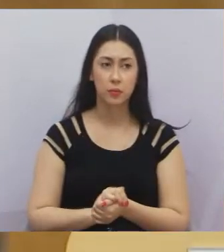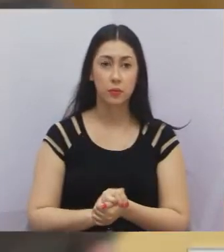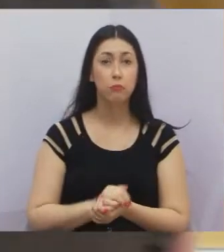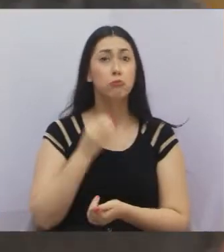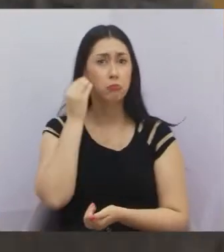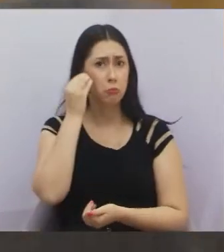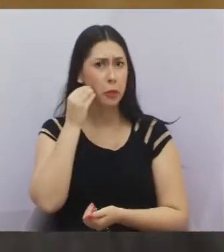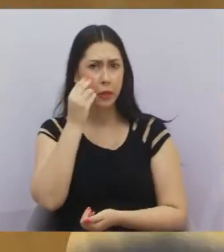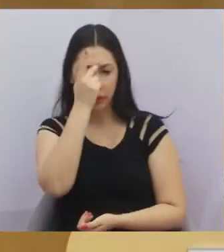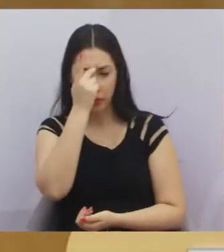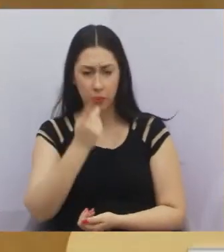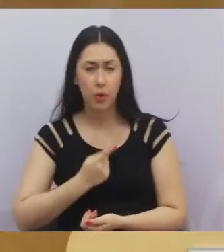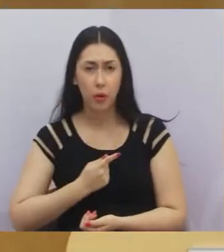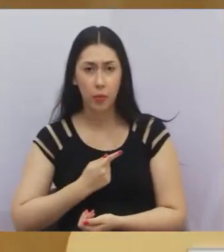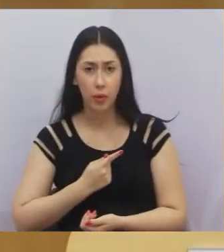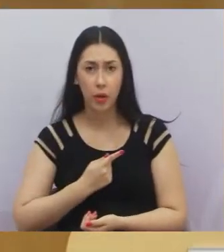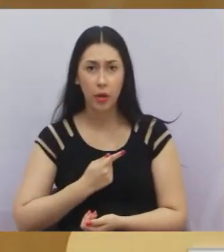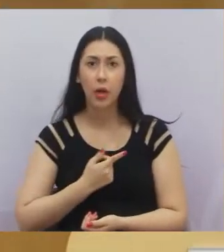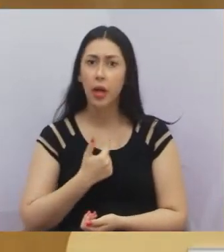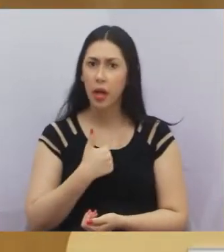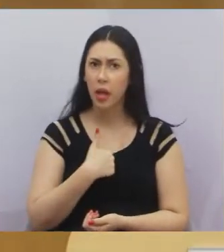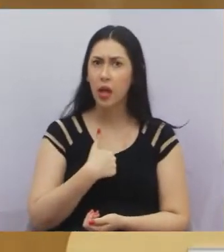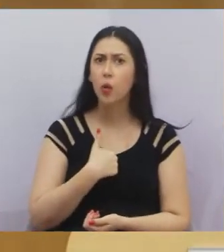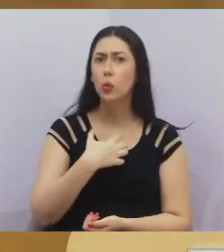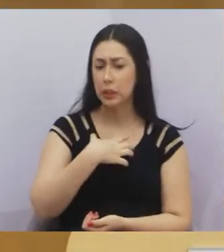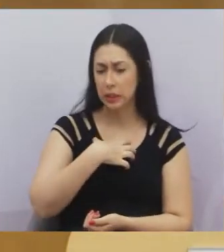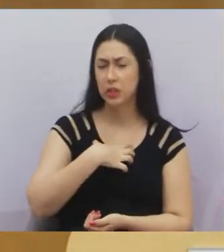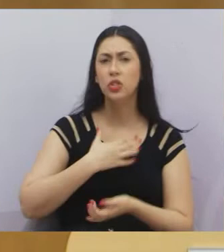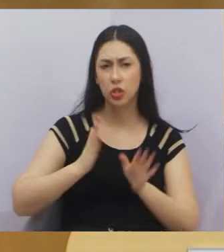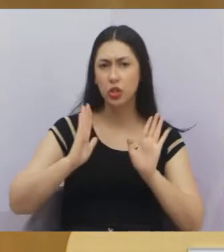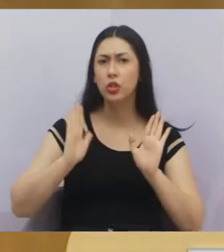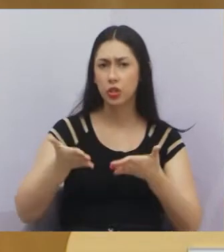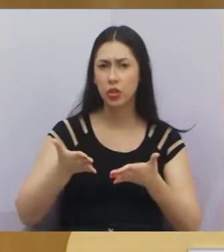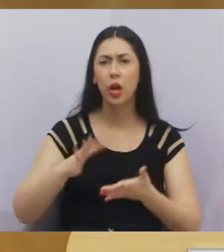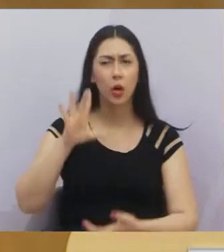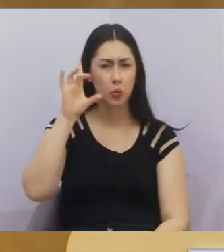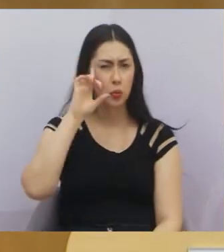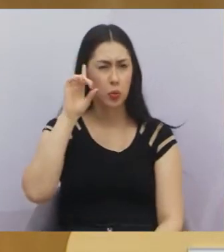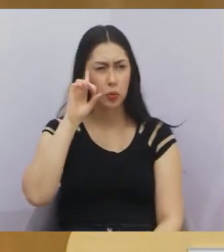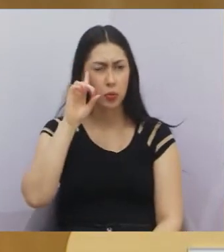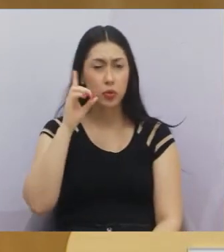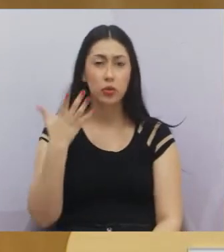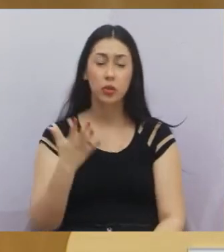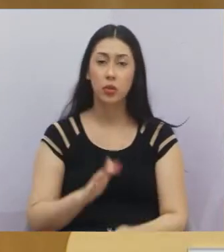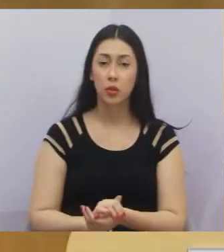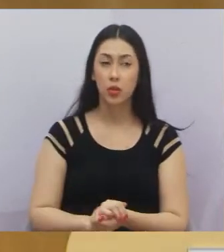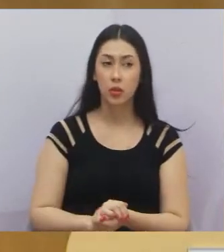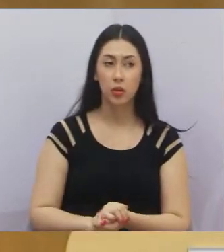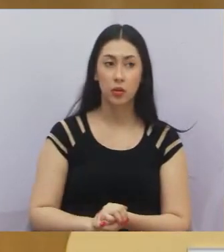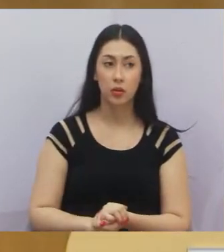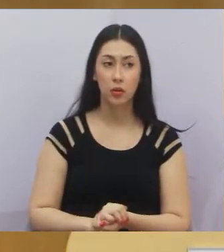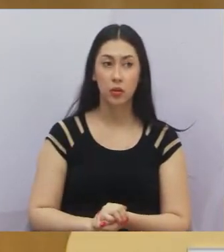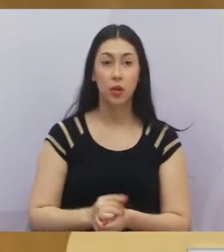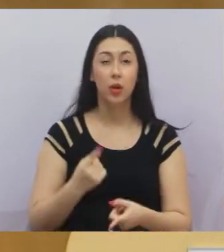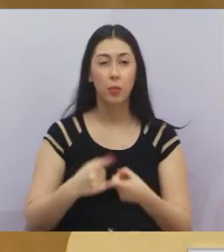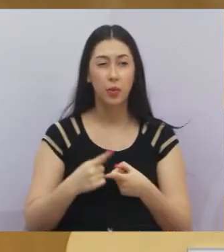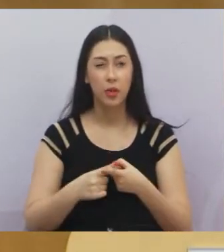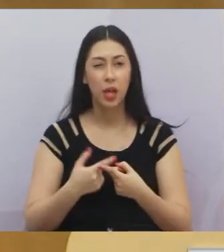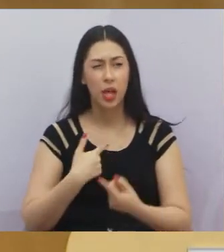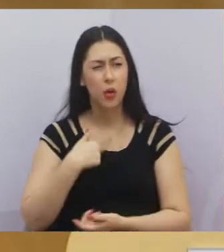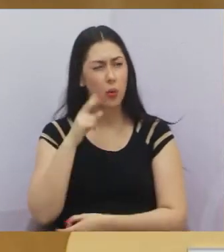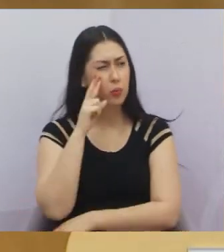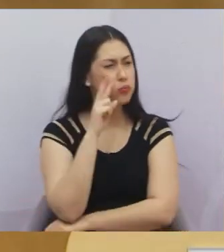experiência própria, né, do que a gente sente na pele do dia a dia. Falo isso por conta de olhar aqui